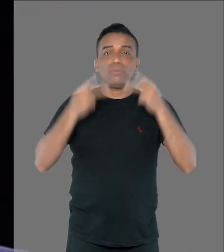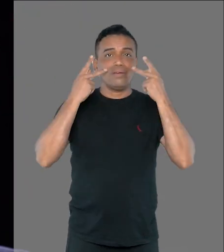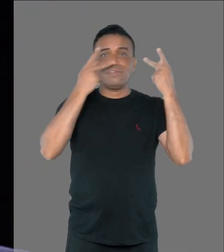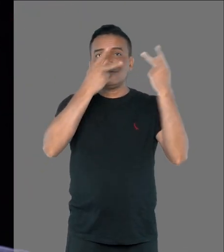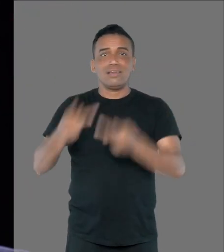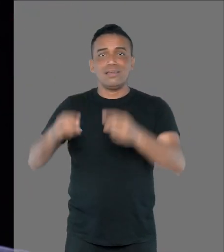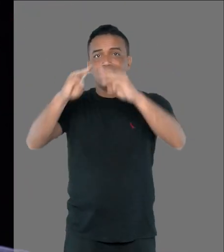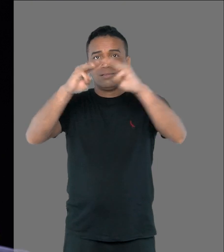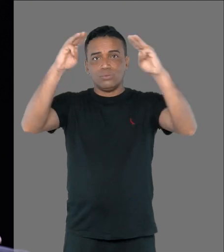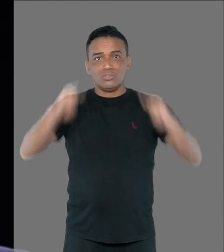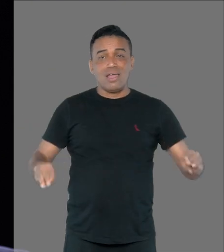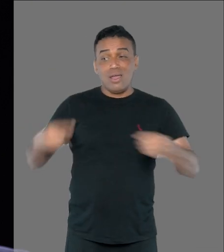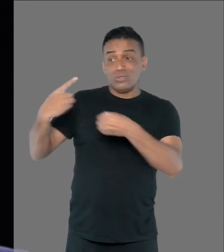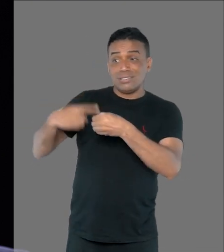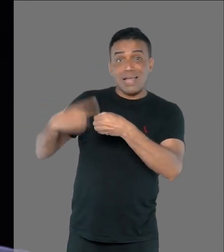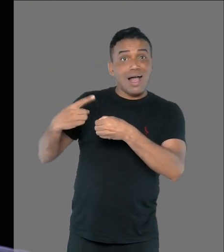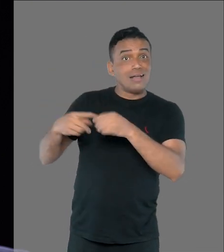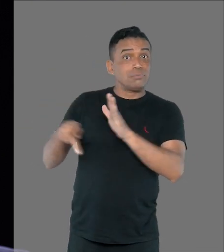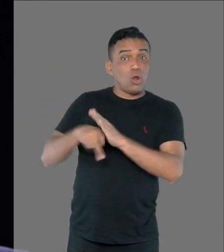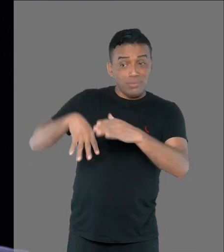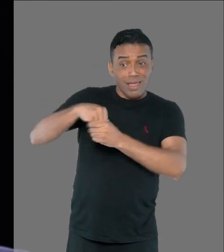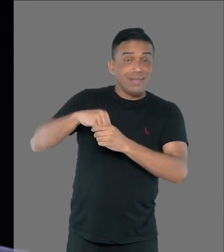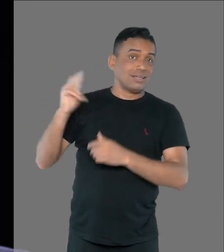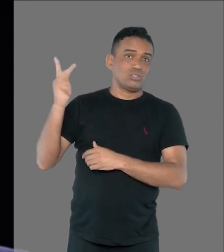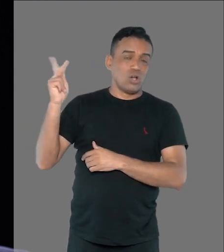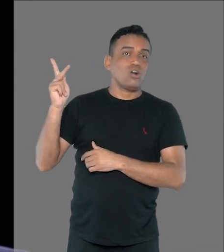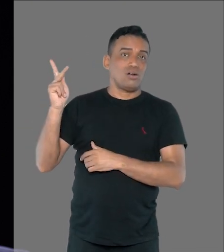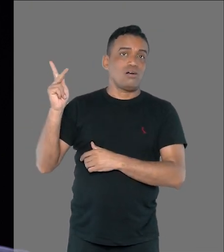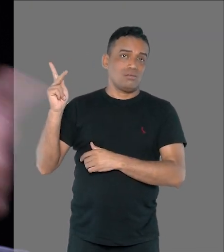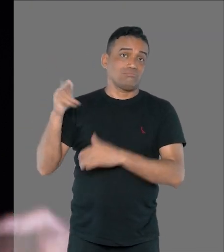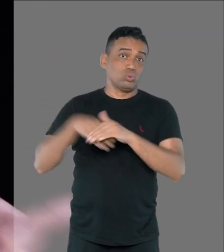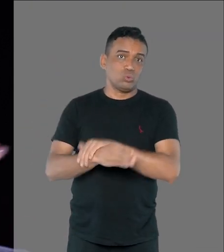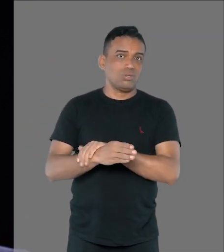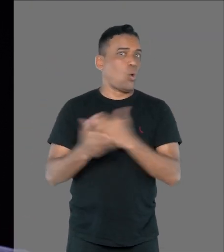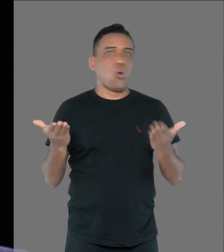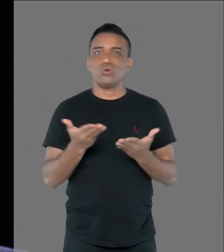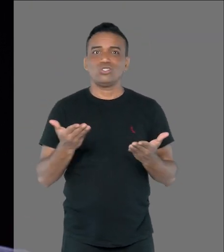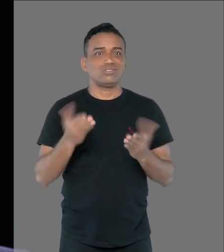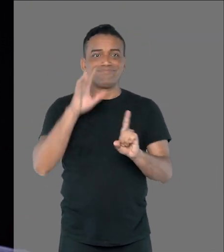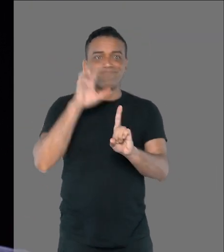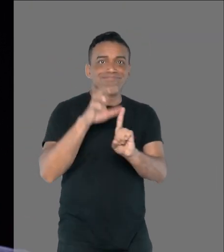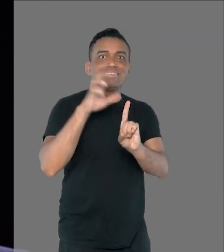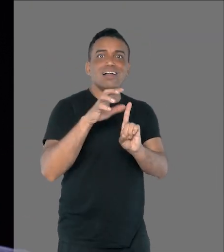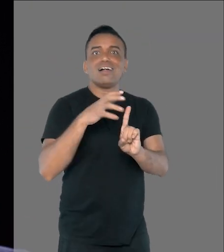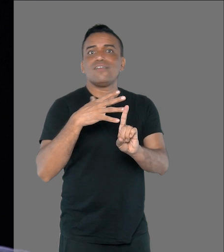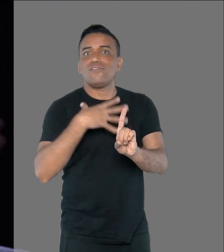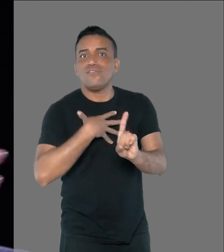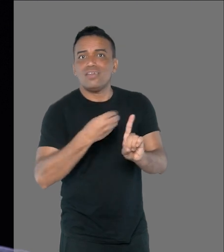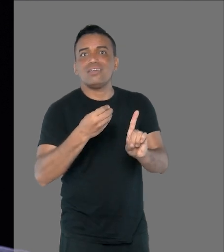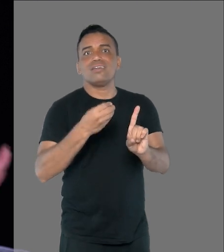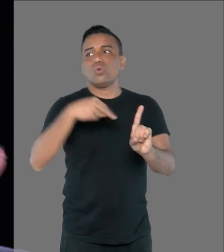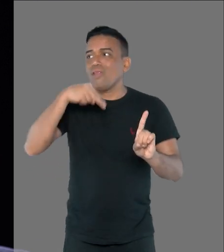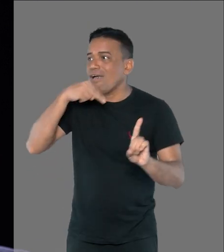Quer dizer, isso era uma norma, né? Vivia-se essa norma. Hoje nós não estamos conseguindo transmitir isso para os nossos, no meu